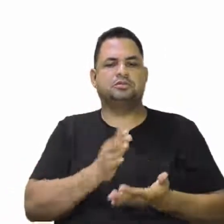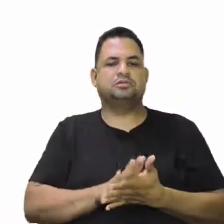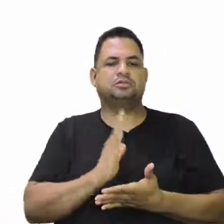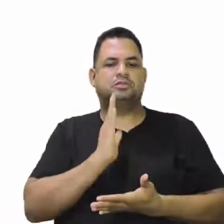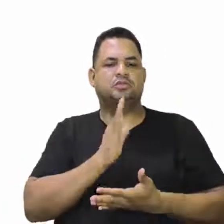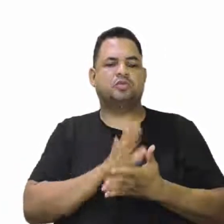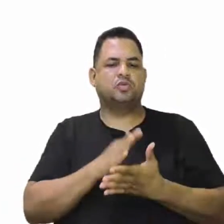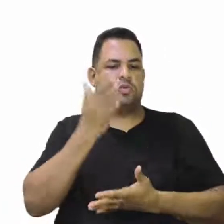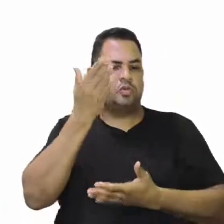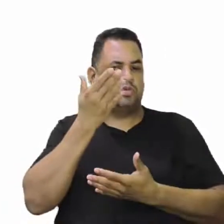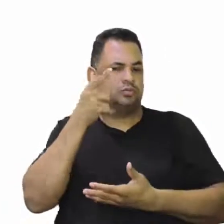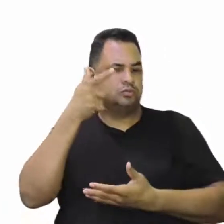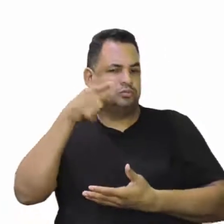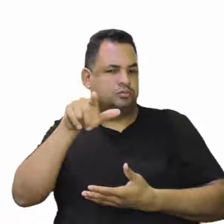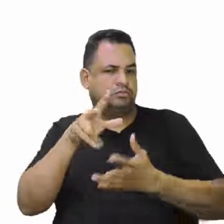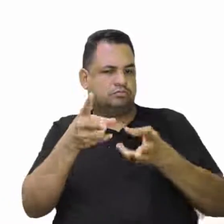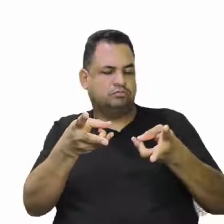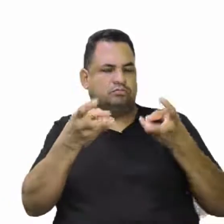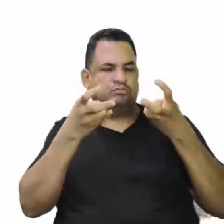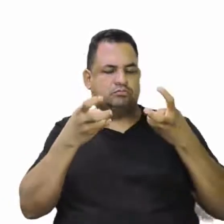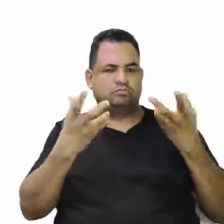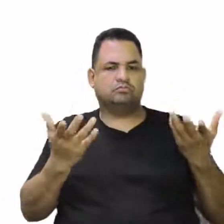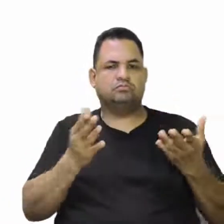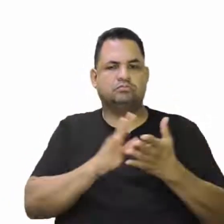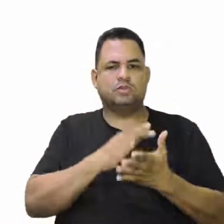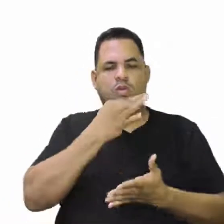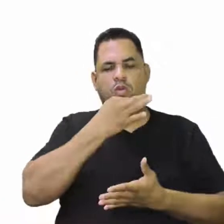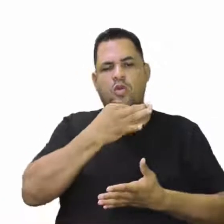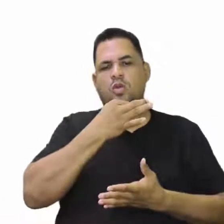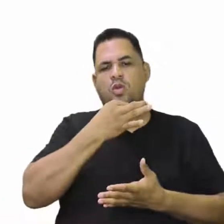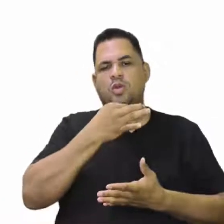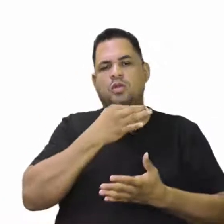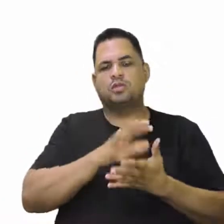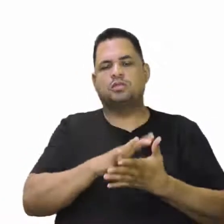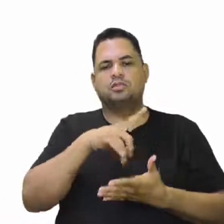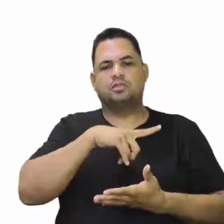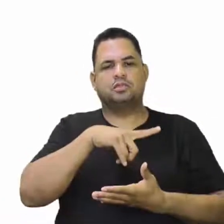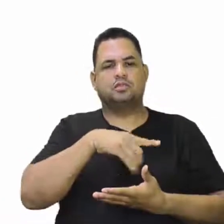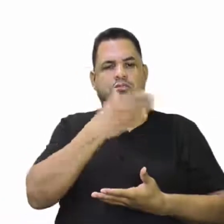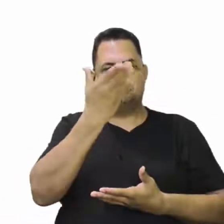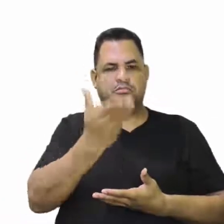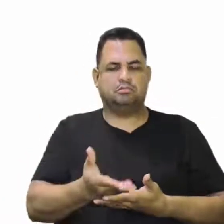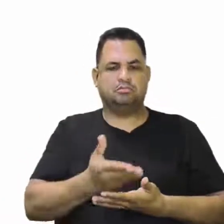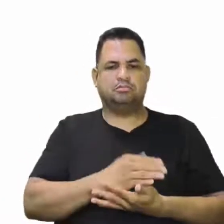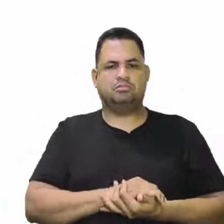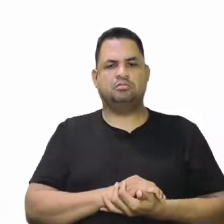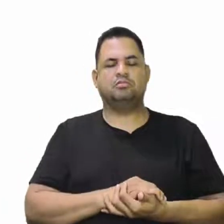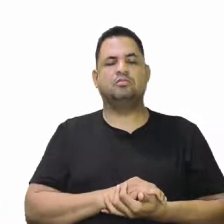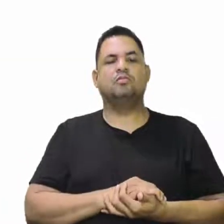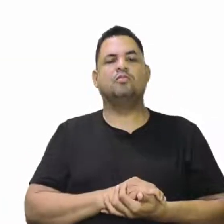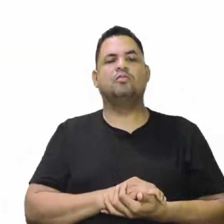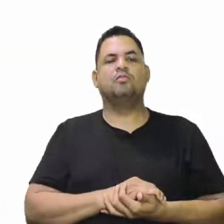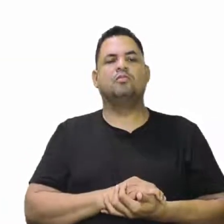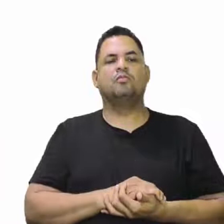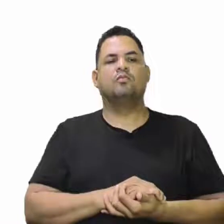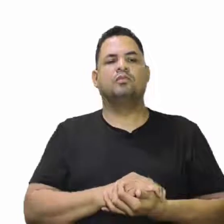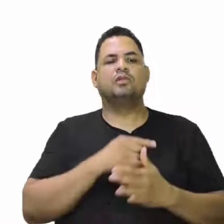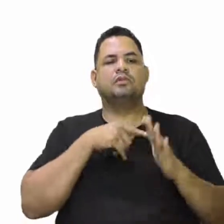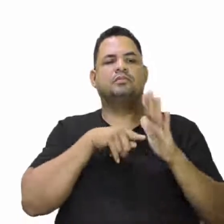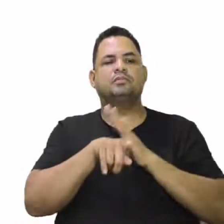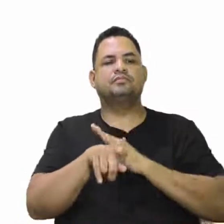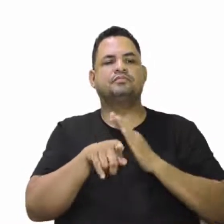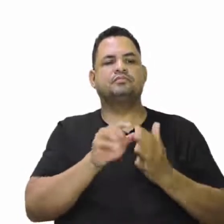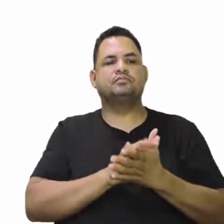consegue aqui perceber a crítica existente. Vamos lá para as perguntas então.